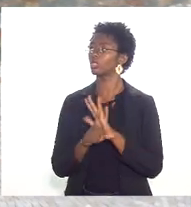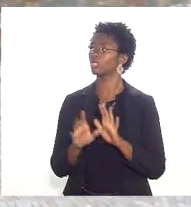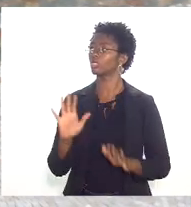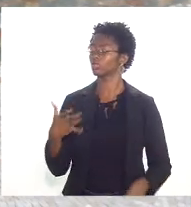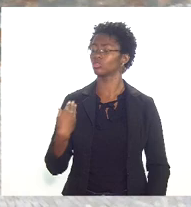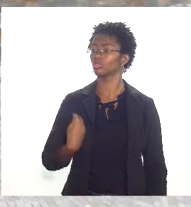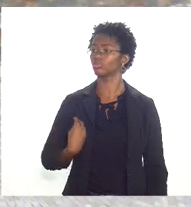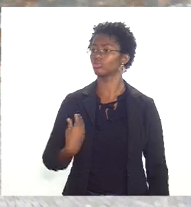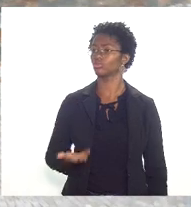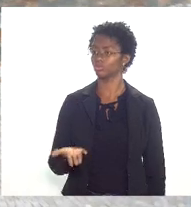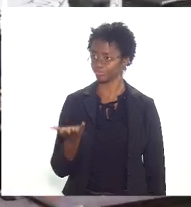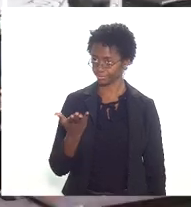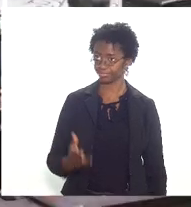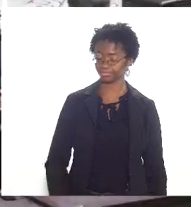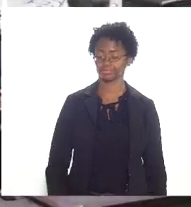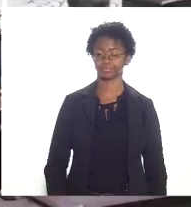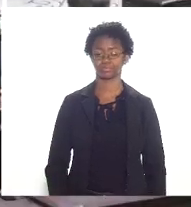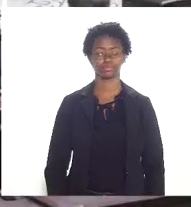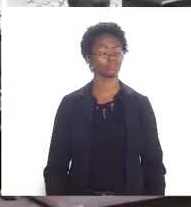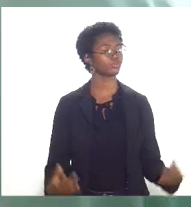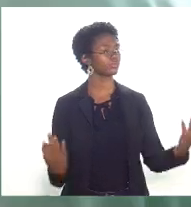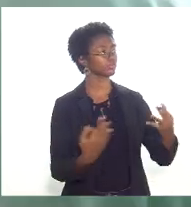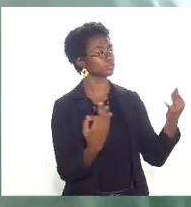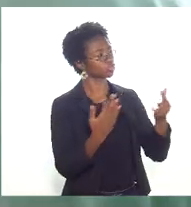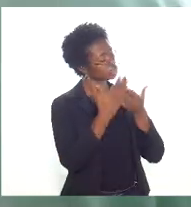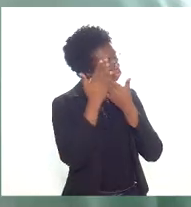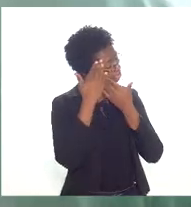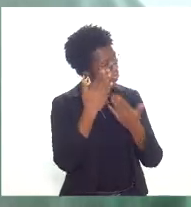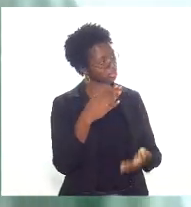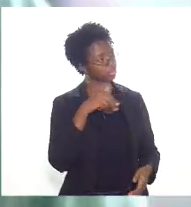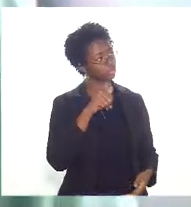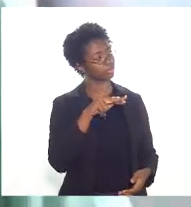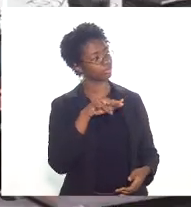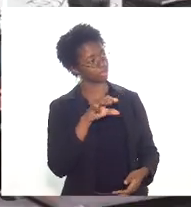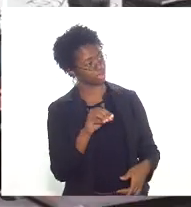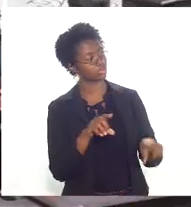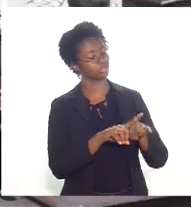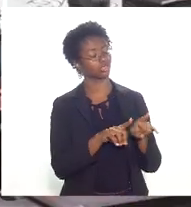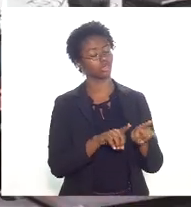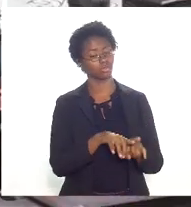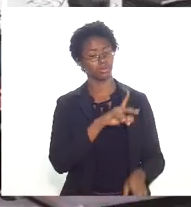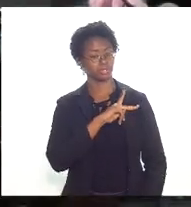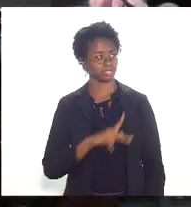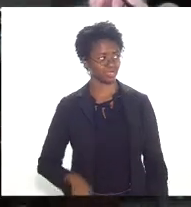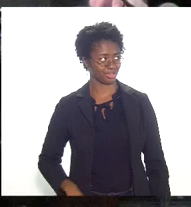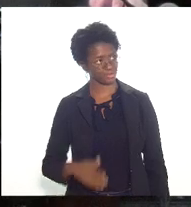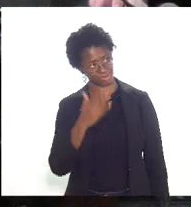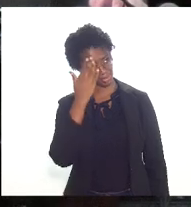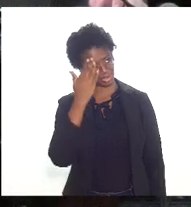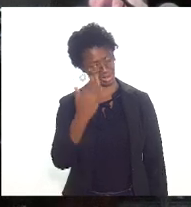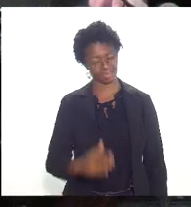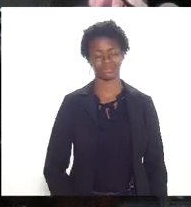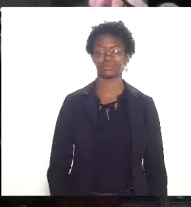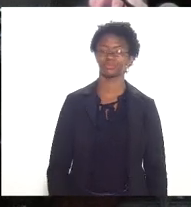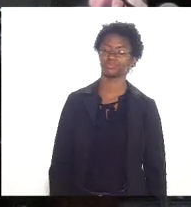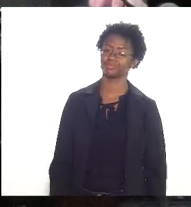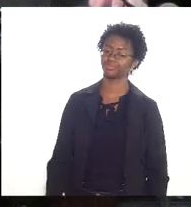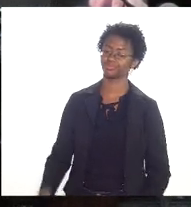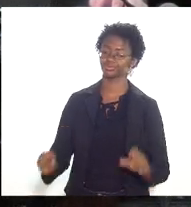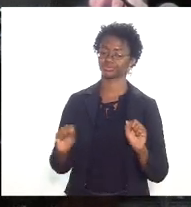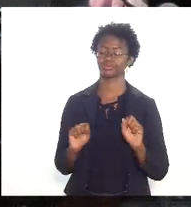vigor e agradeço aqui ao mar e ao André Ceciliano o OK então